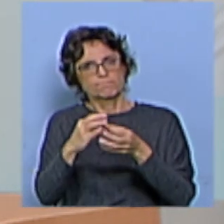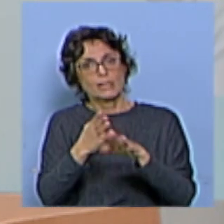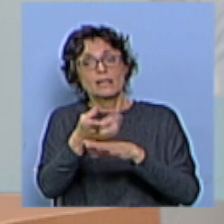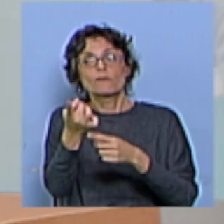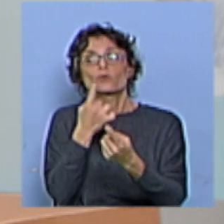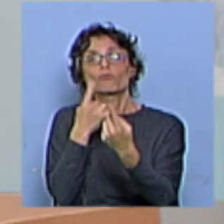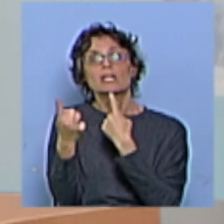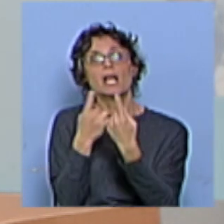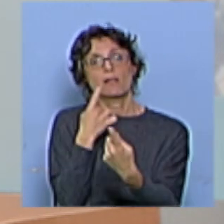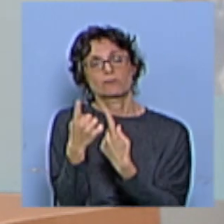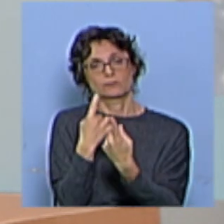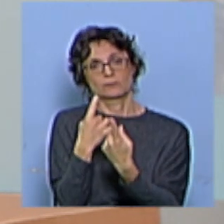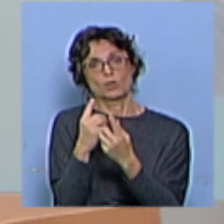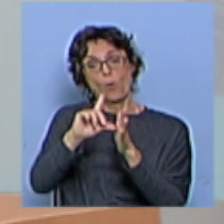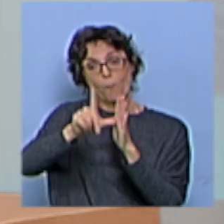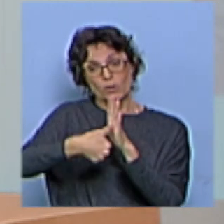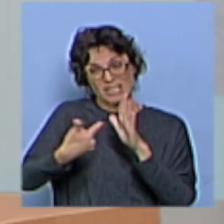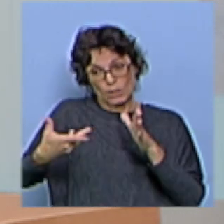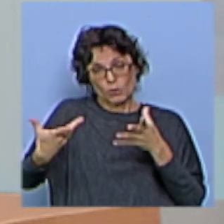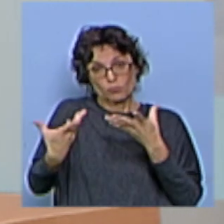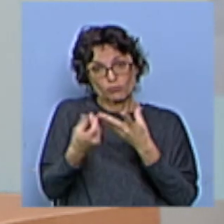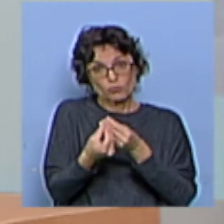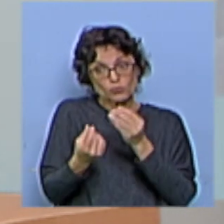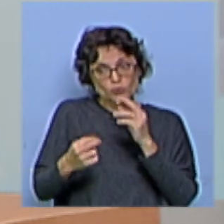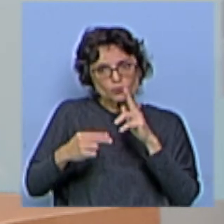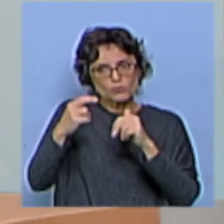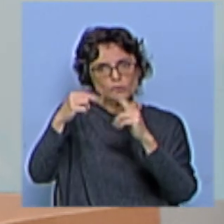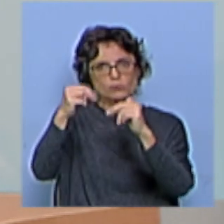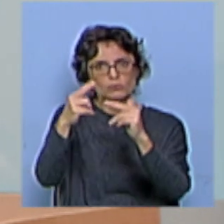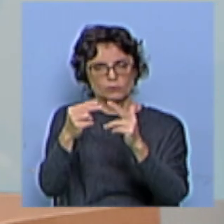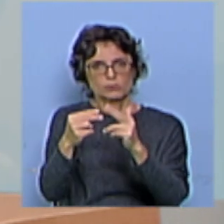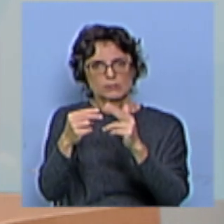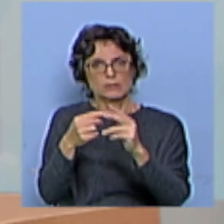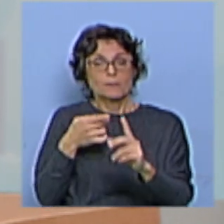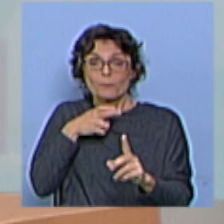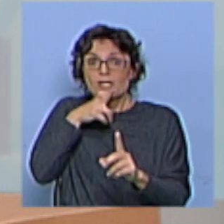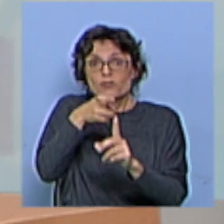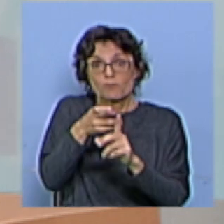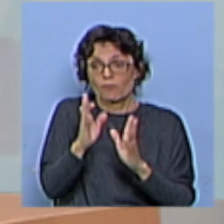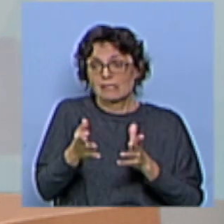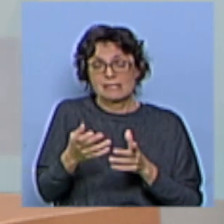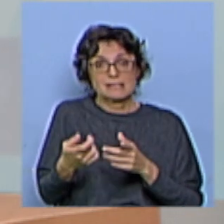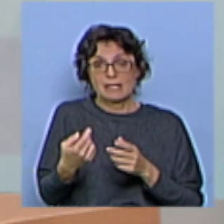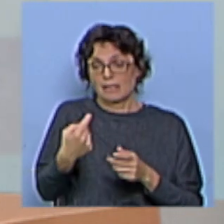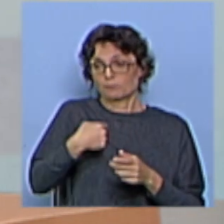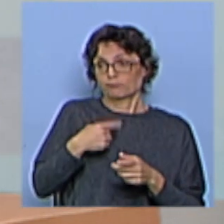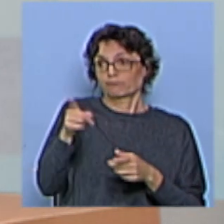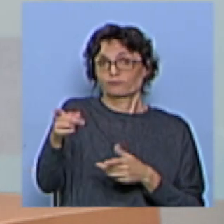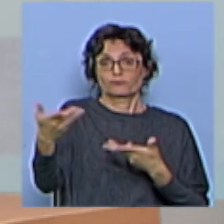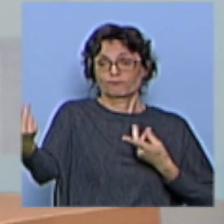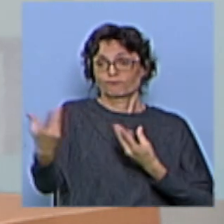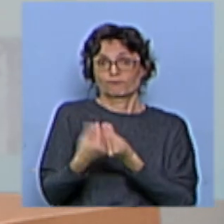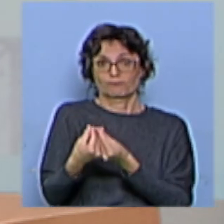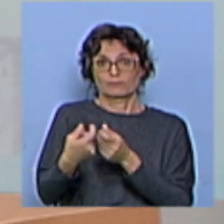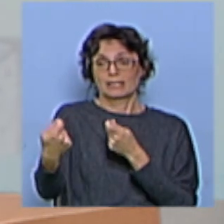através da construção de projetos, de iniciativas que vão ao encontro dos interesses de ambas, evidentemente, e isso tem sido conquistado, tem